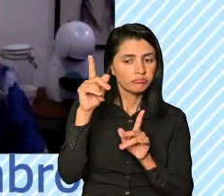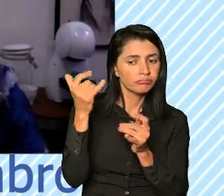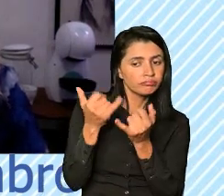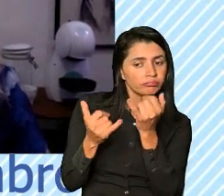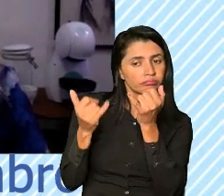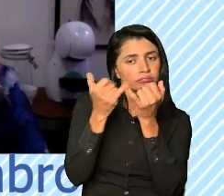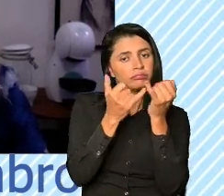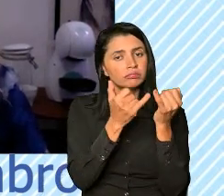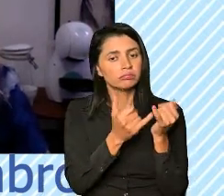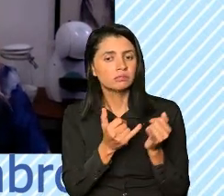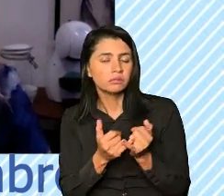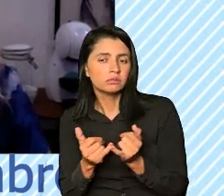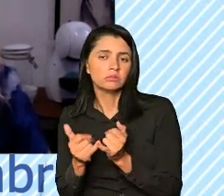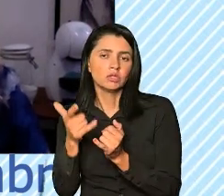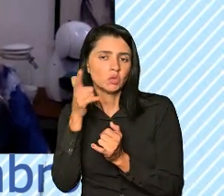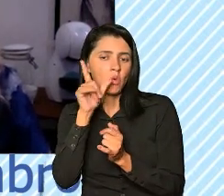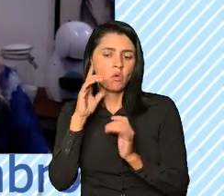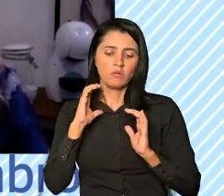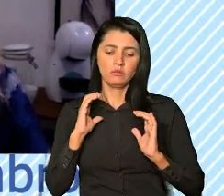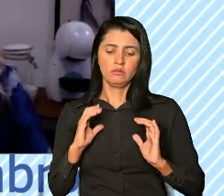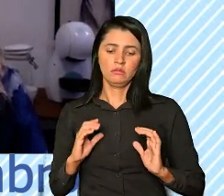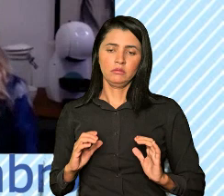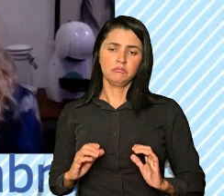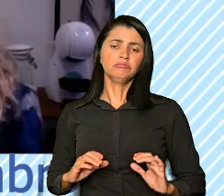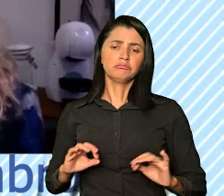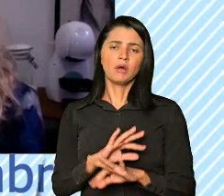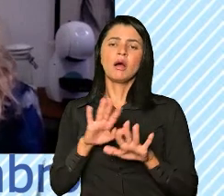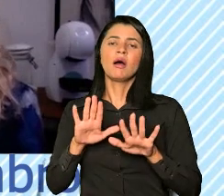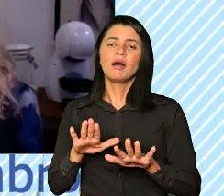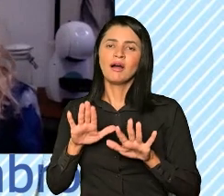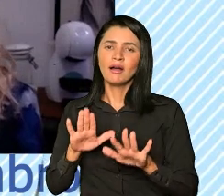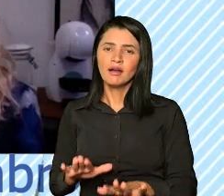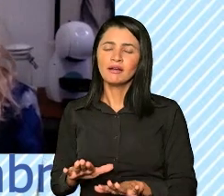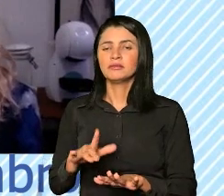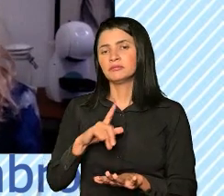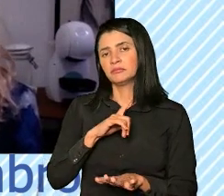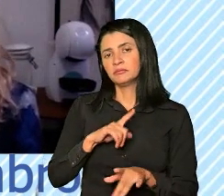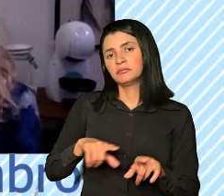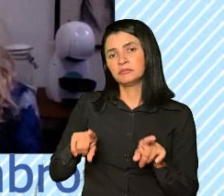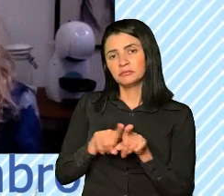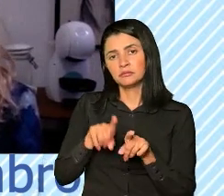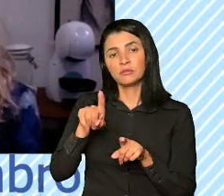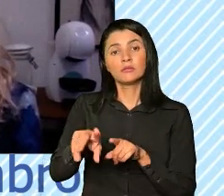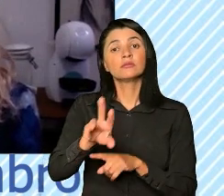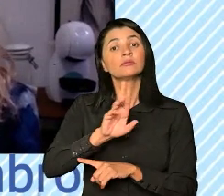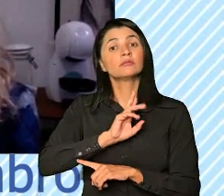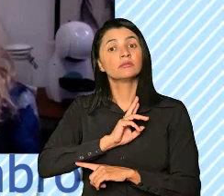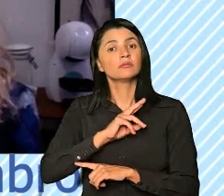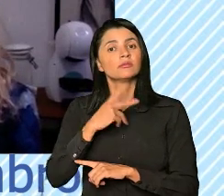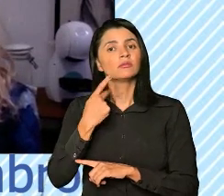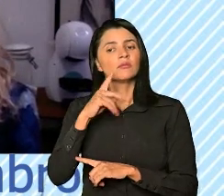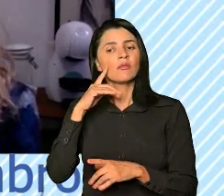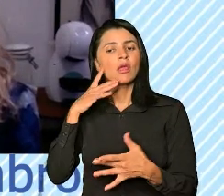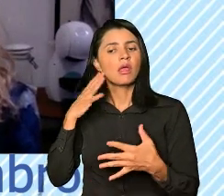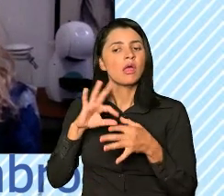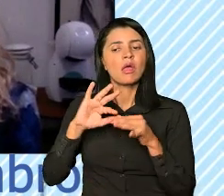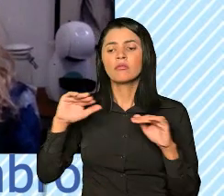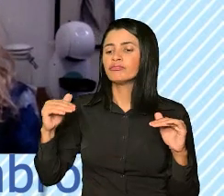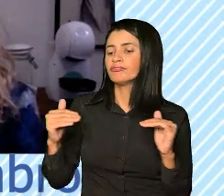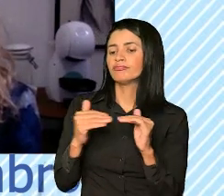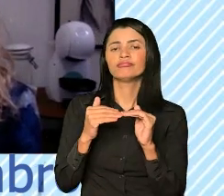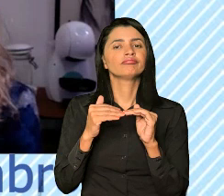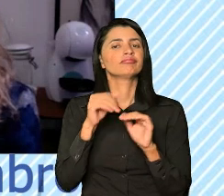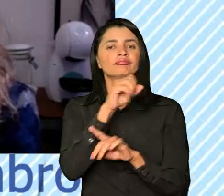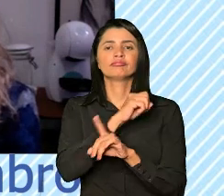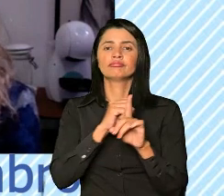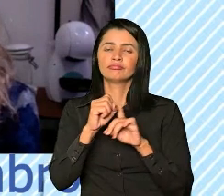e que consegue, então, ter seus comportamentos conformados. Com isso, nós temos, evidentemente, um resultado na coesão social, então, uma